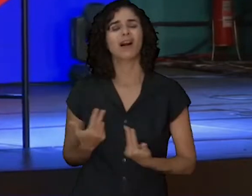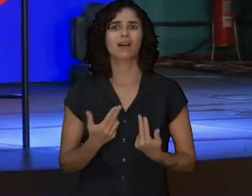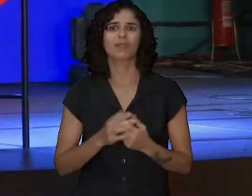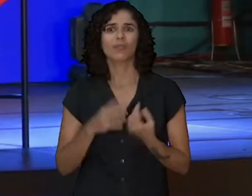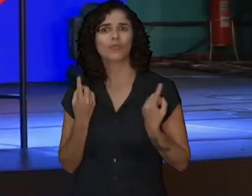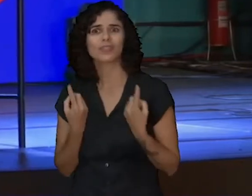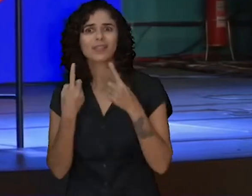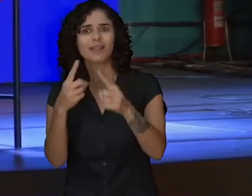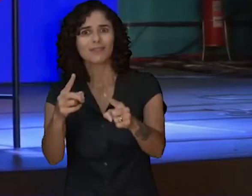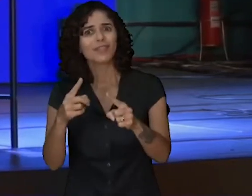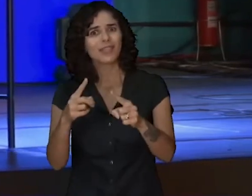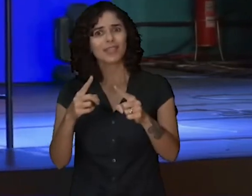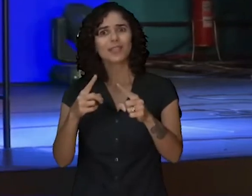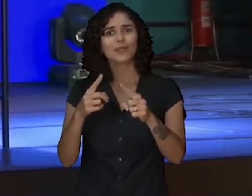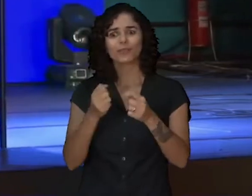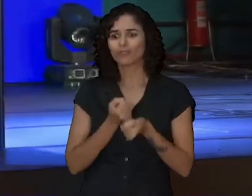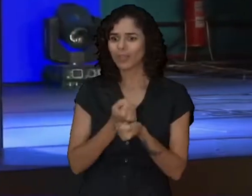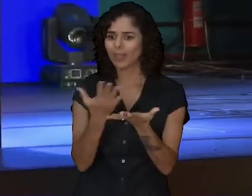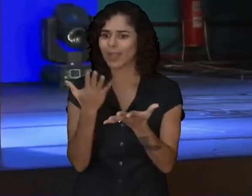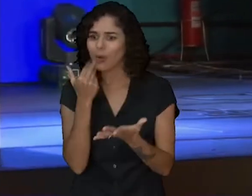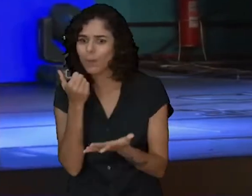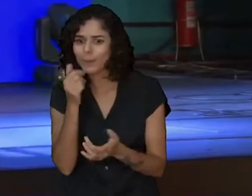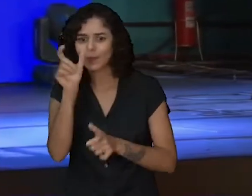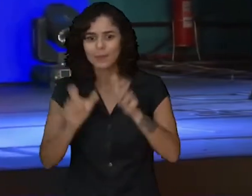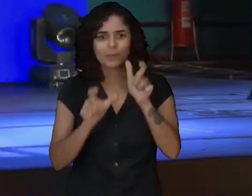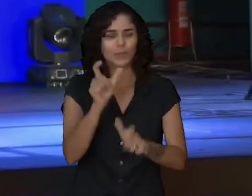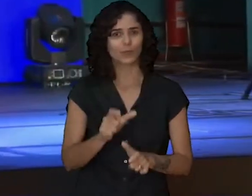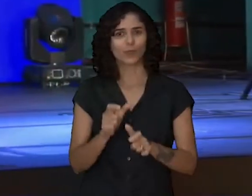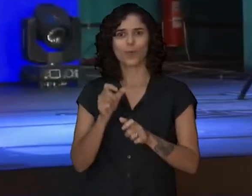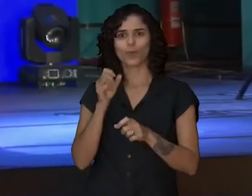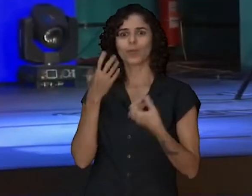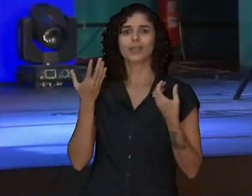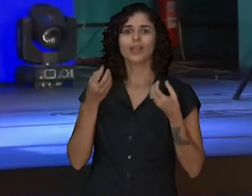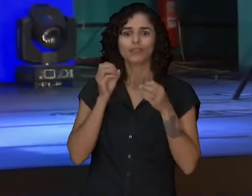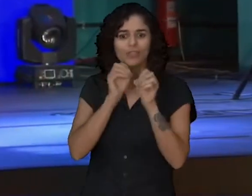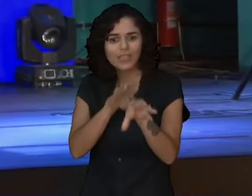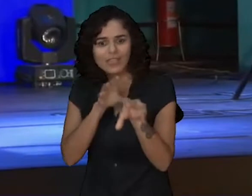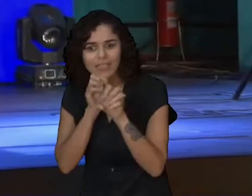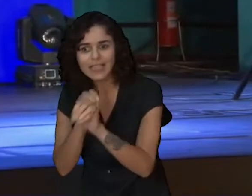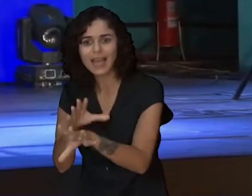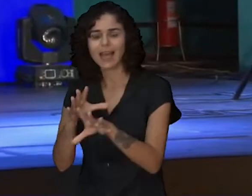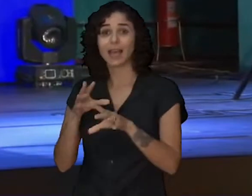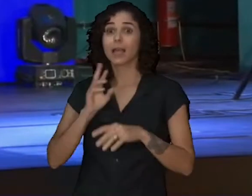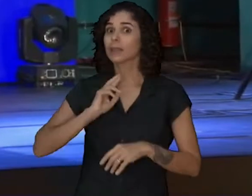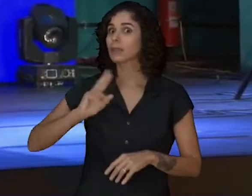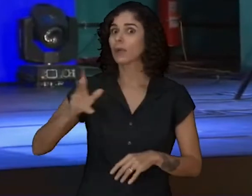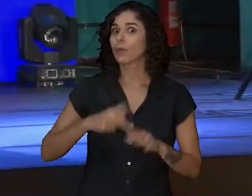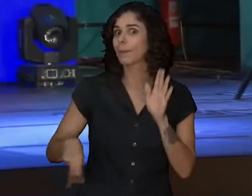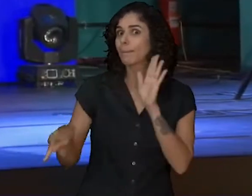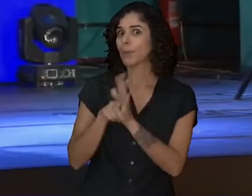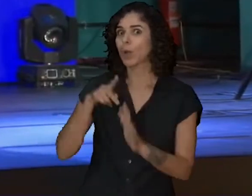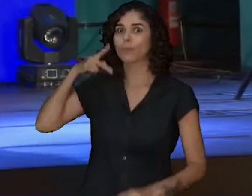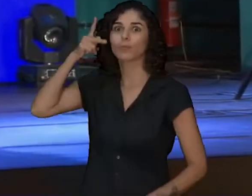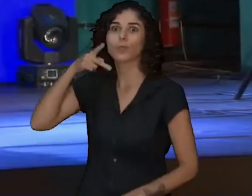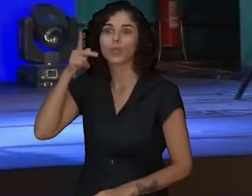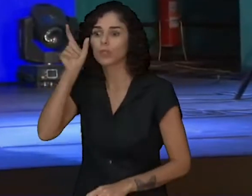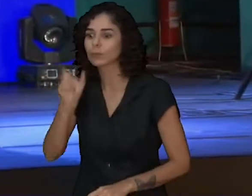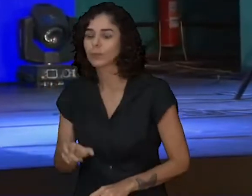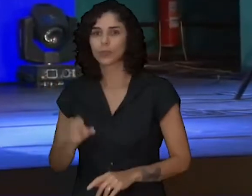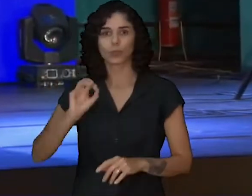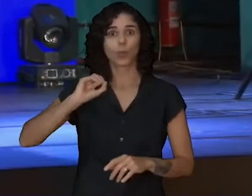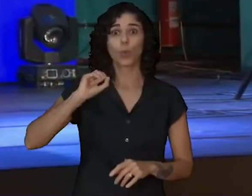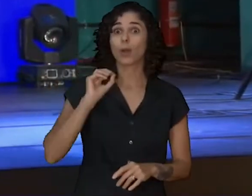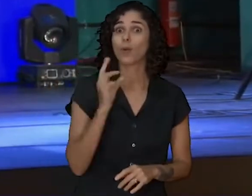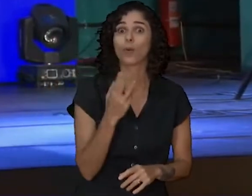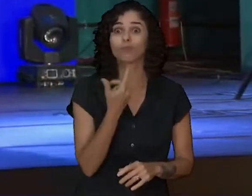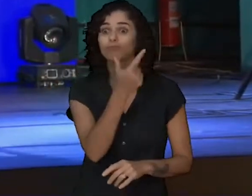o desafio de transformar realidades, não é de políticos, mas é minha e sua, é da igreja de Jesus, e por